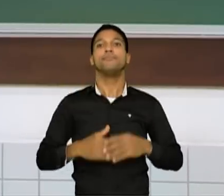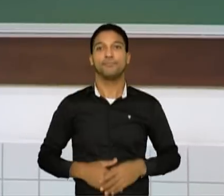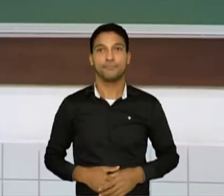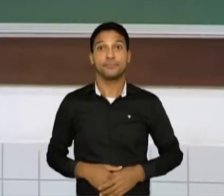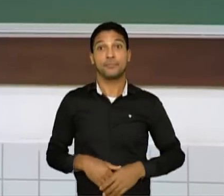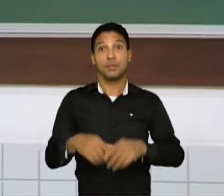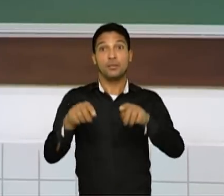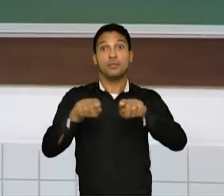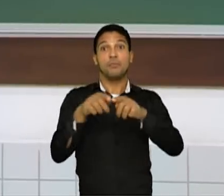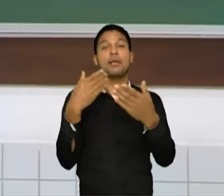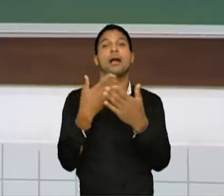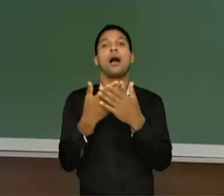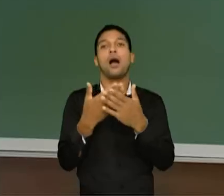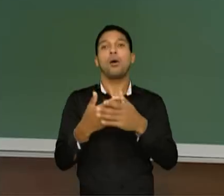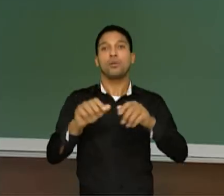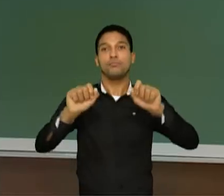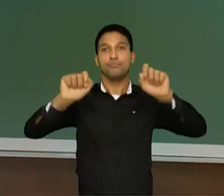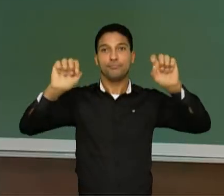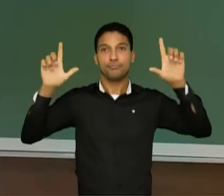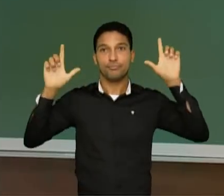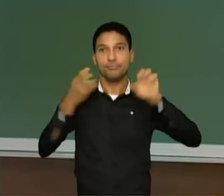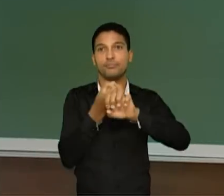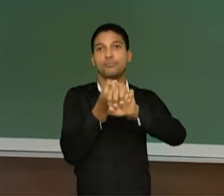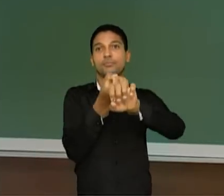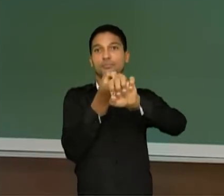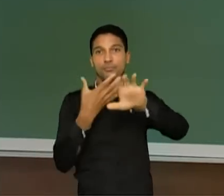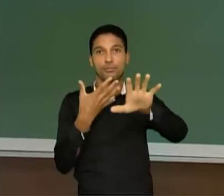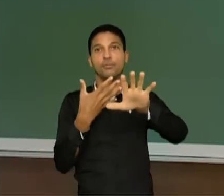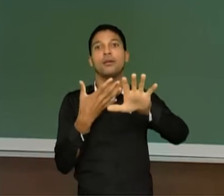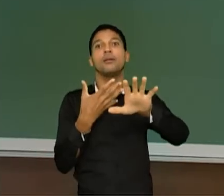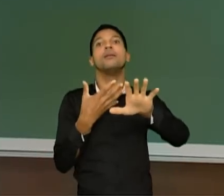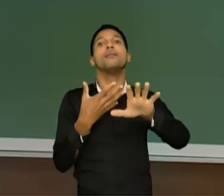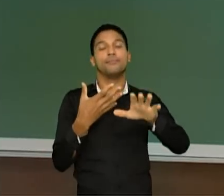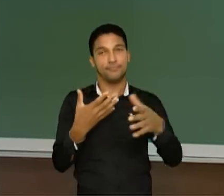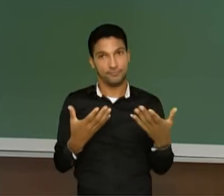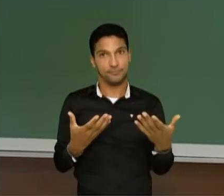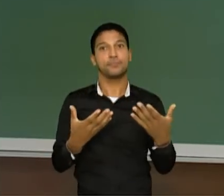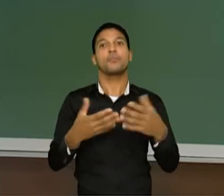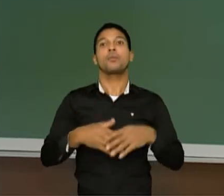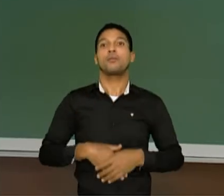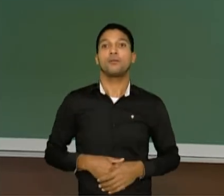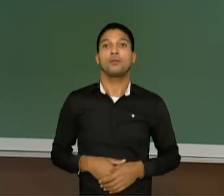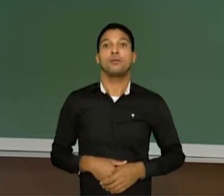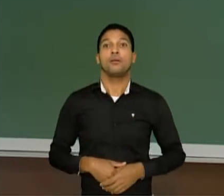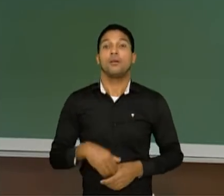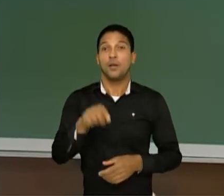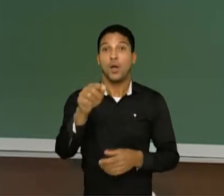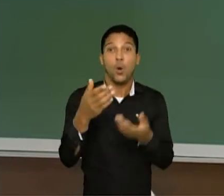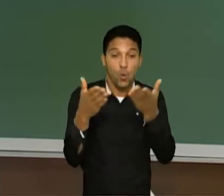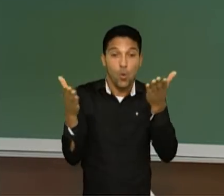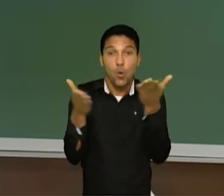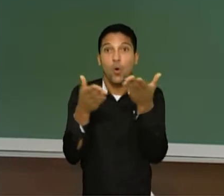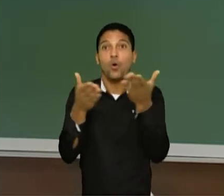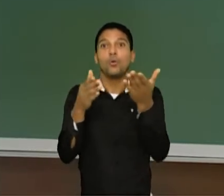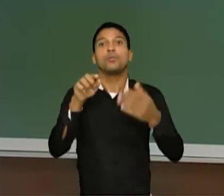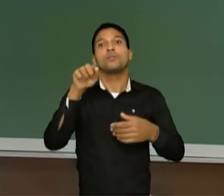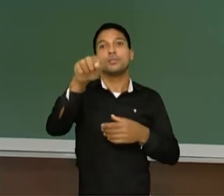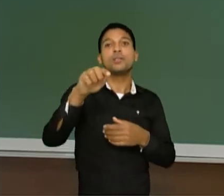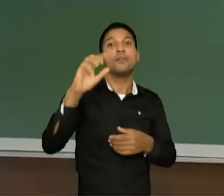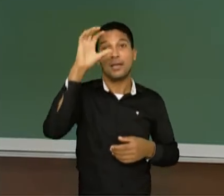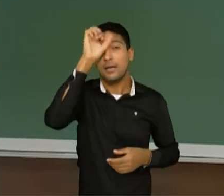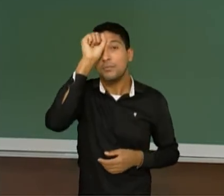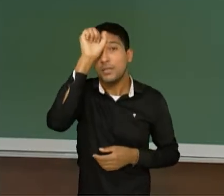aulas remotas, são as videoaulas. Hoje a gente vai aprender um gênero discursivo diferente do que